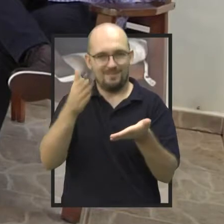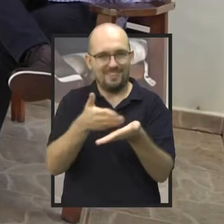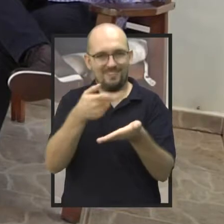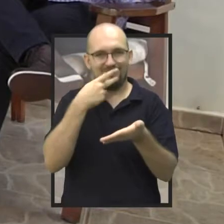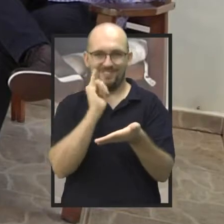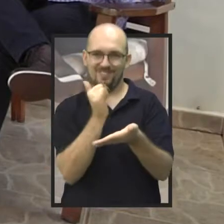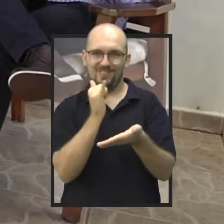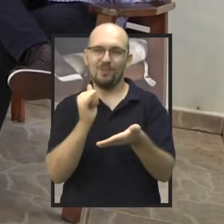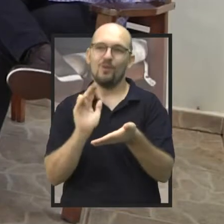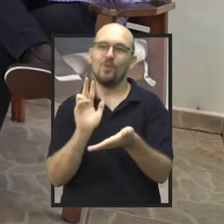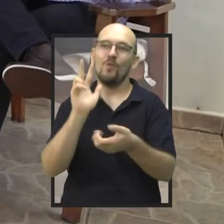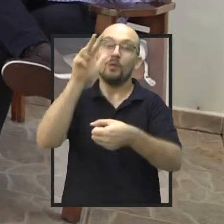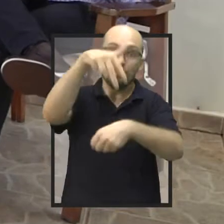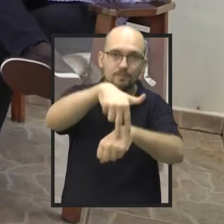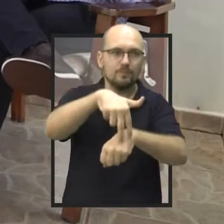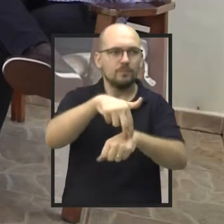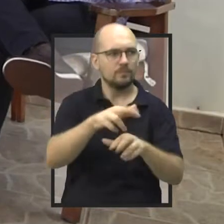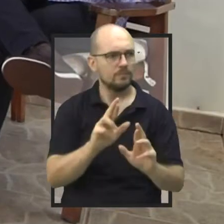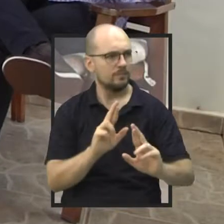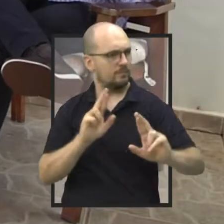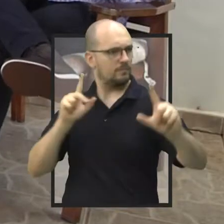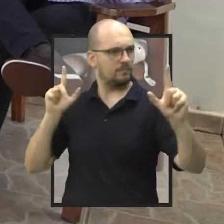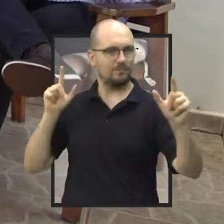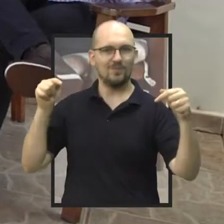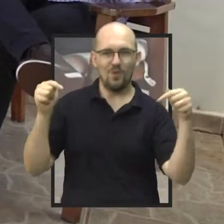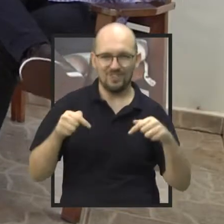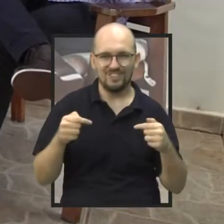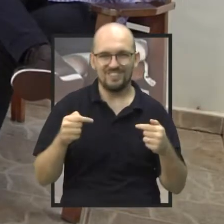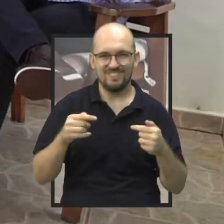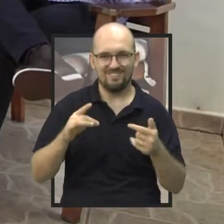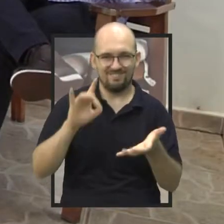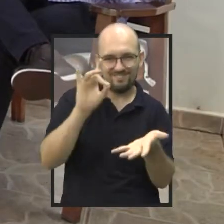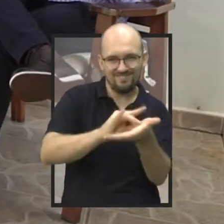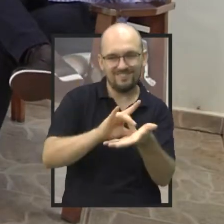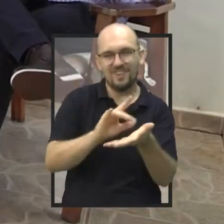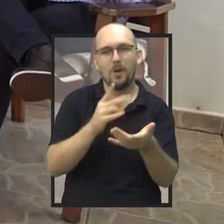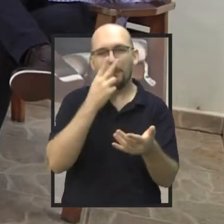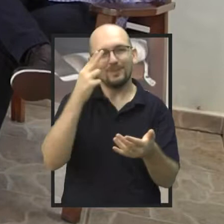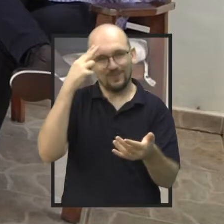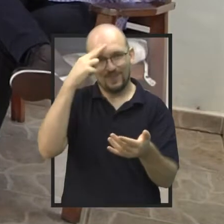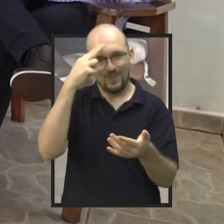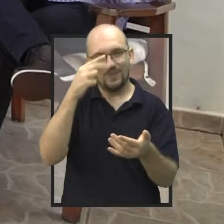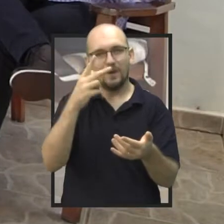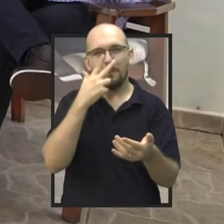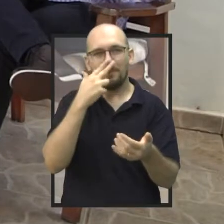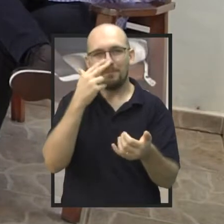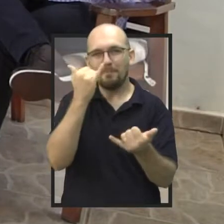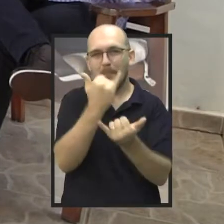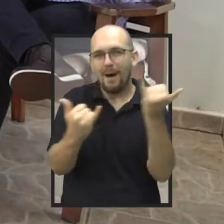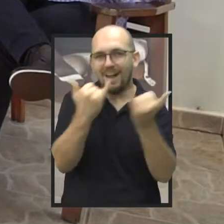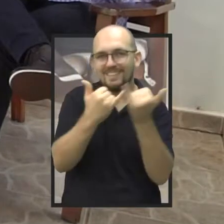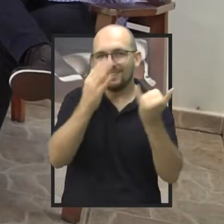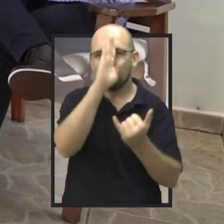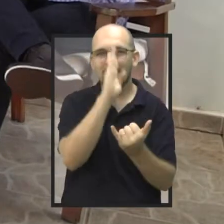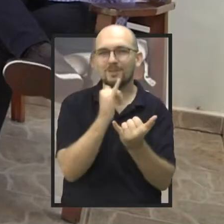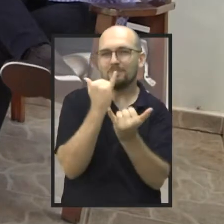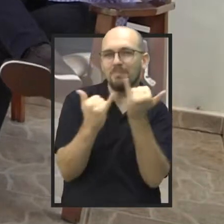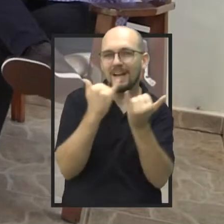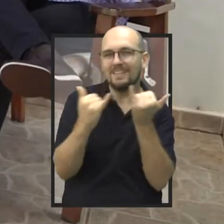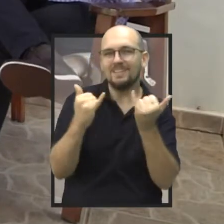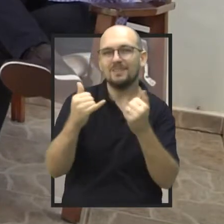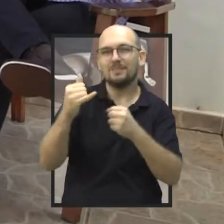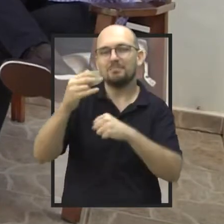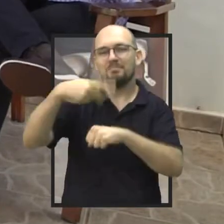diferente do que a gente, um Brasil diferente do que a gente tem hoje, né? Sim. Era um Brasil parecido com uma